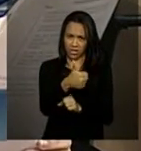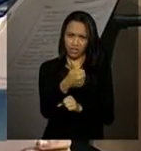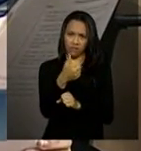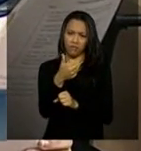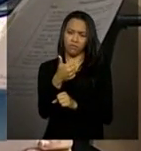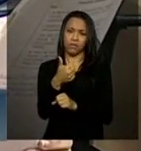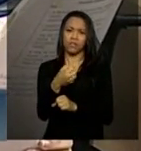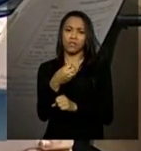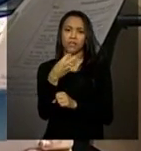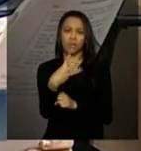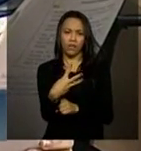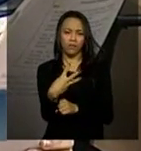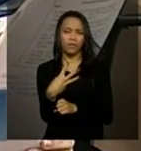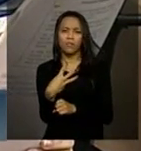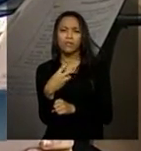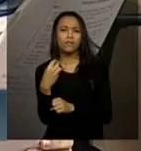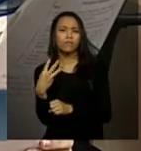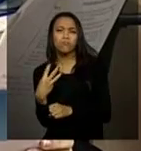Aqui na tabela está